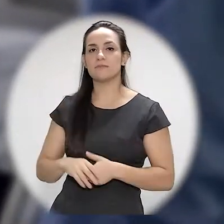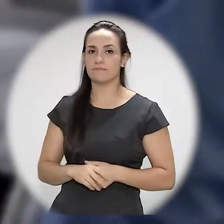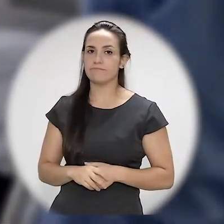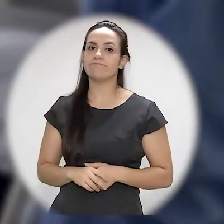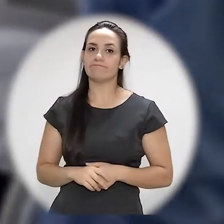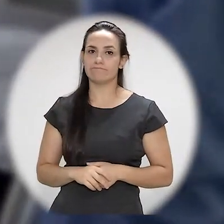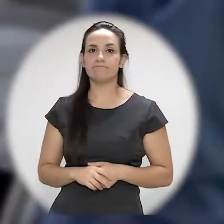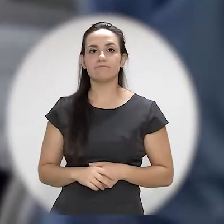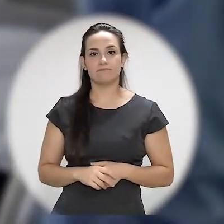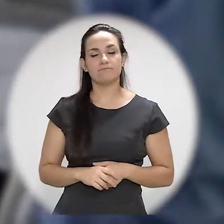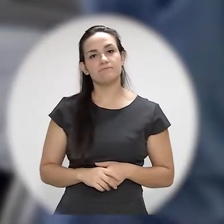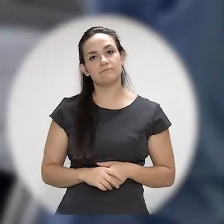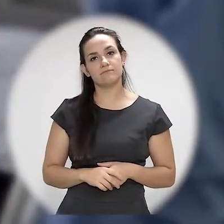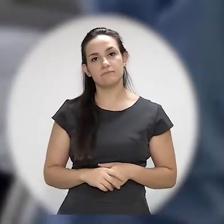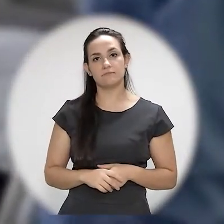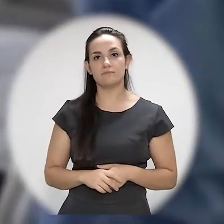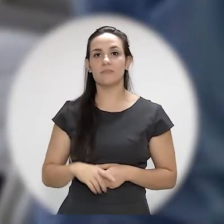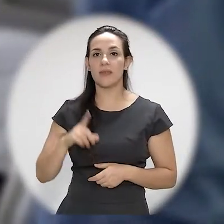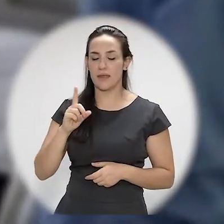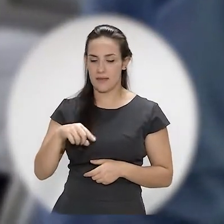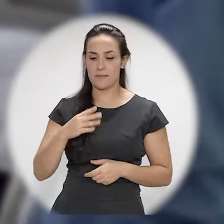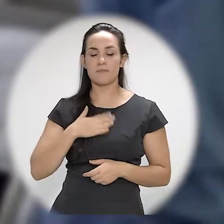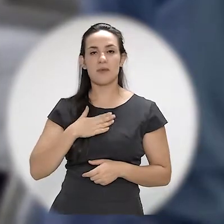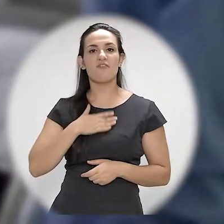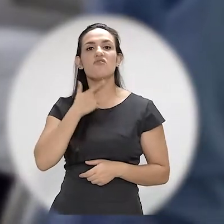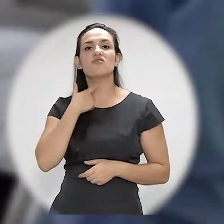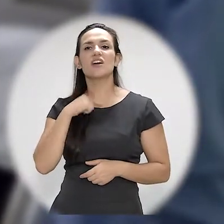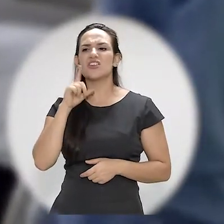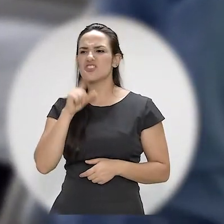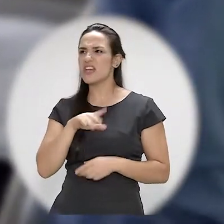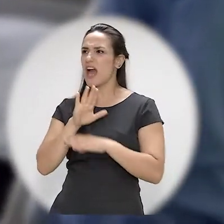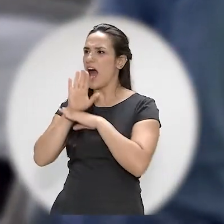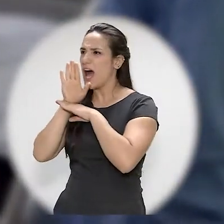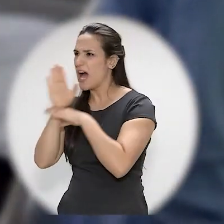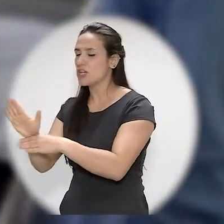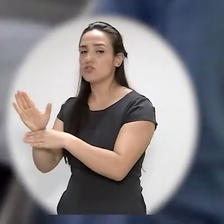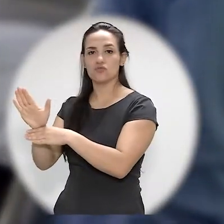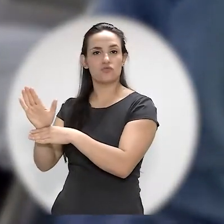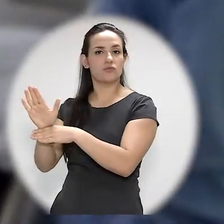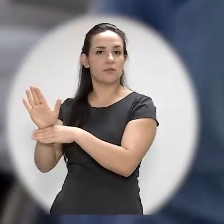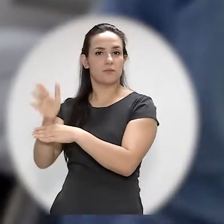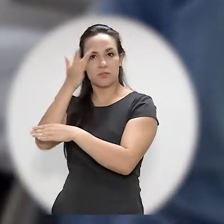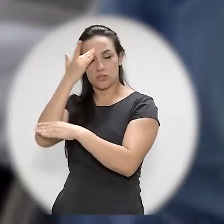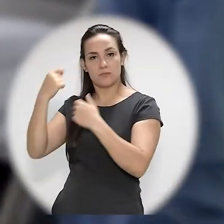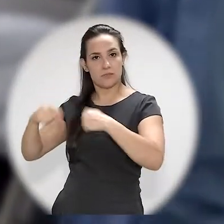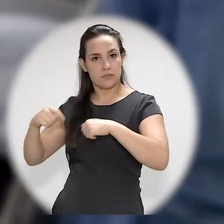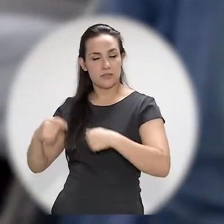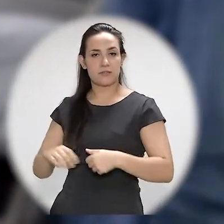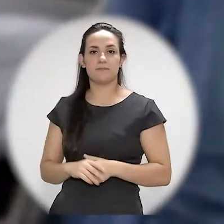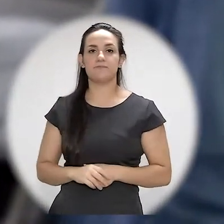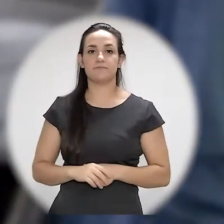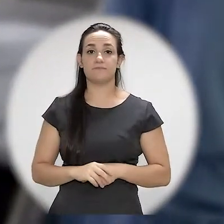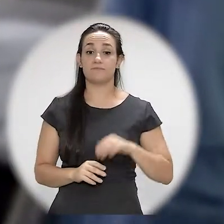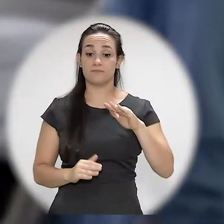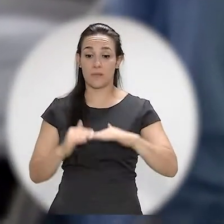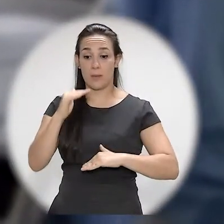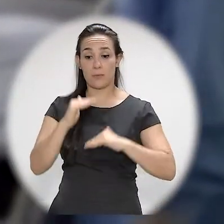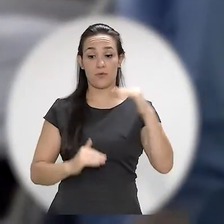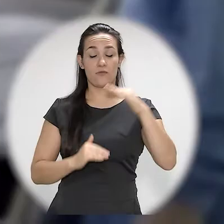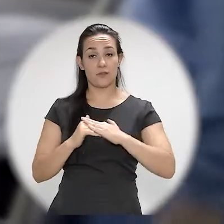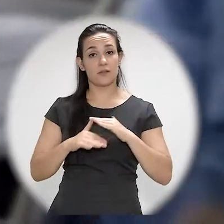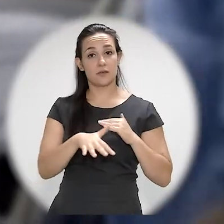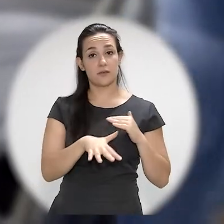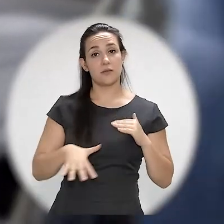esse caminho, e realmente essa é a minha motivação, sair sabendo que eu vou ajudar alguém que está precisando.